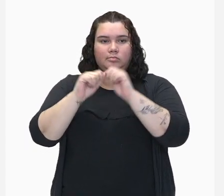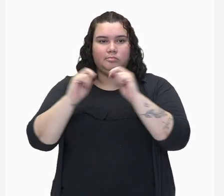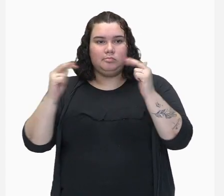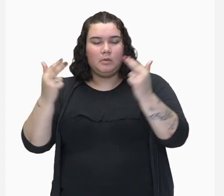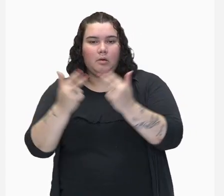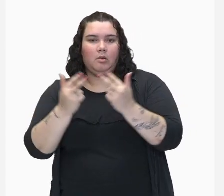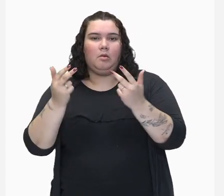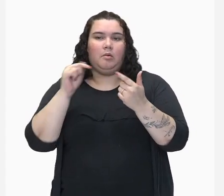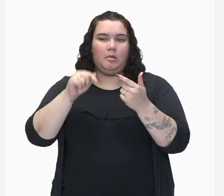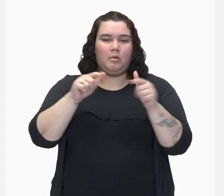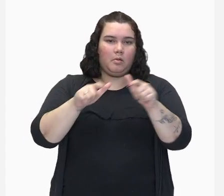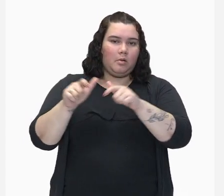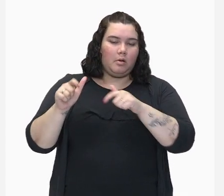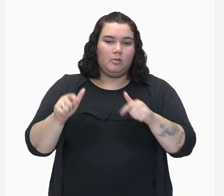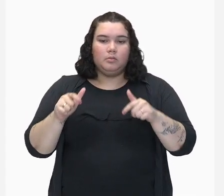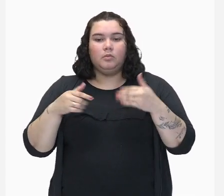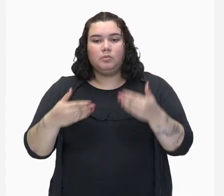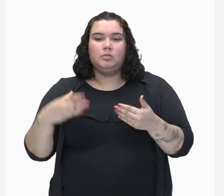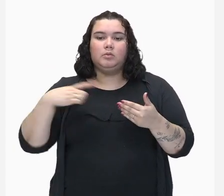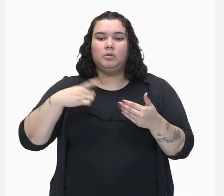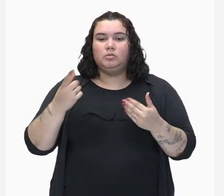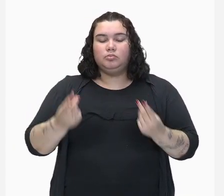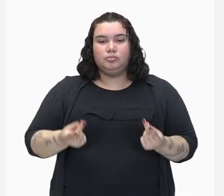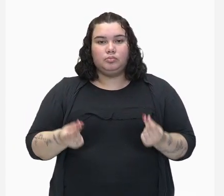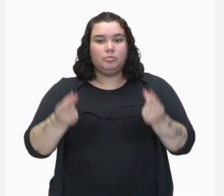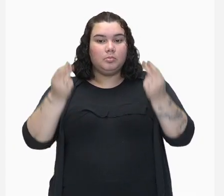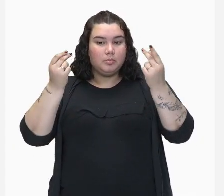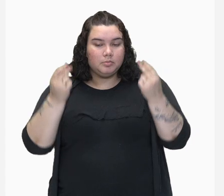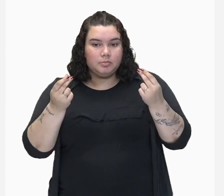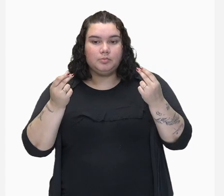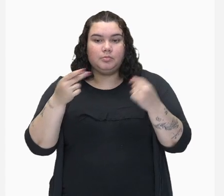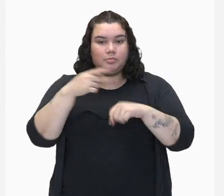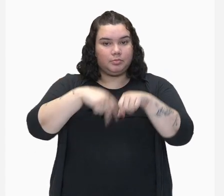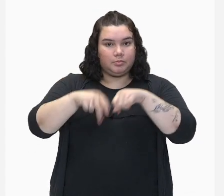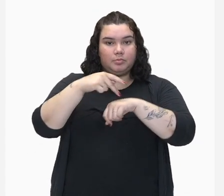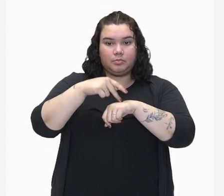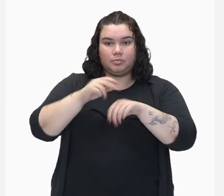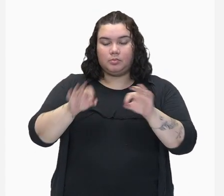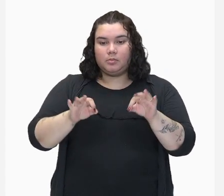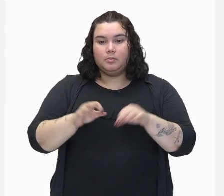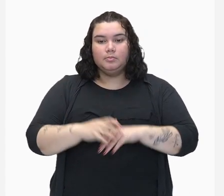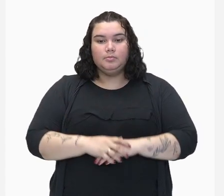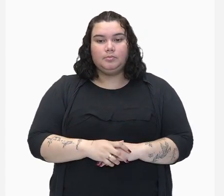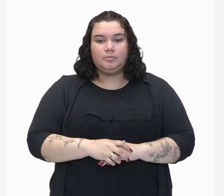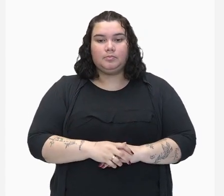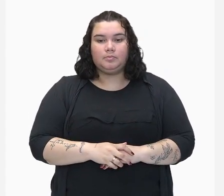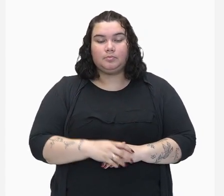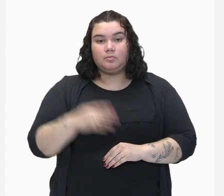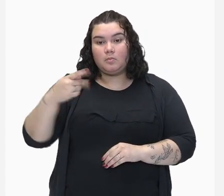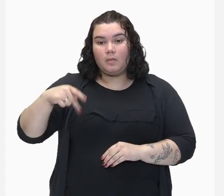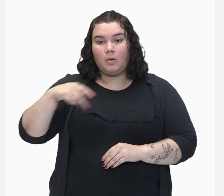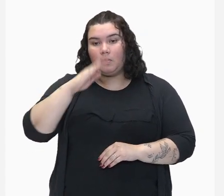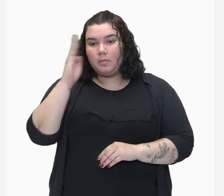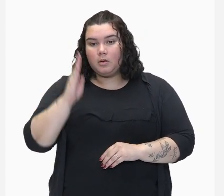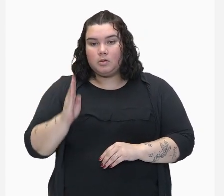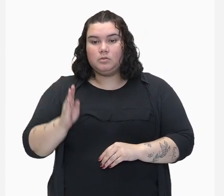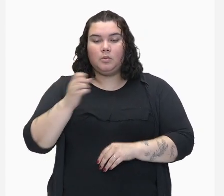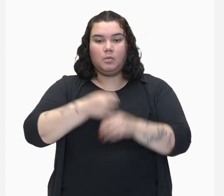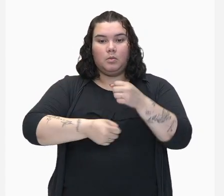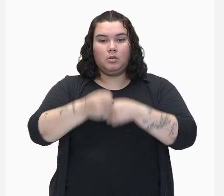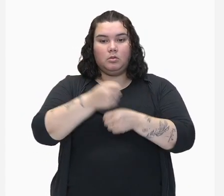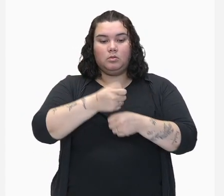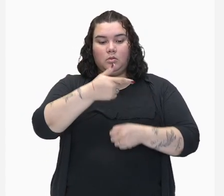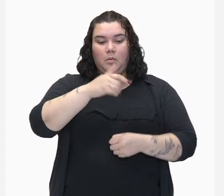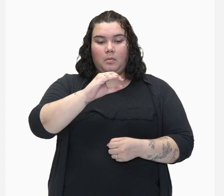Então, tudo isso gerou muito dinheiro ali naquele país. Aqui no Brasil foi em 2014 e